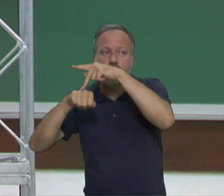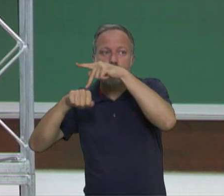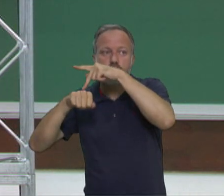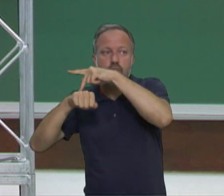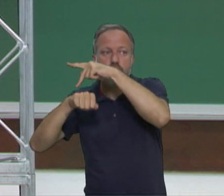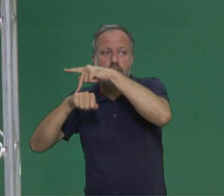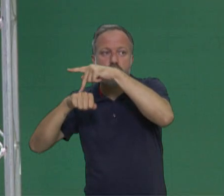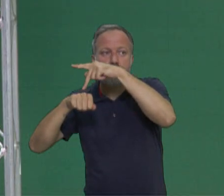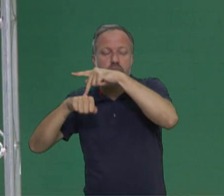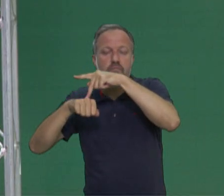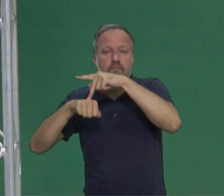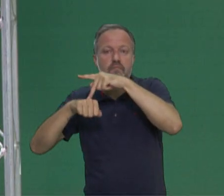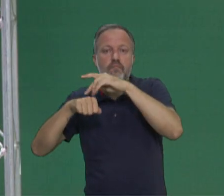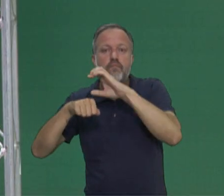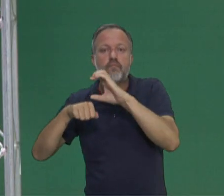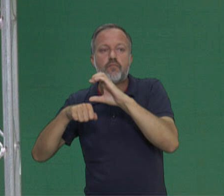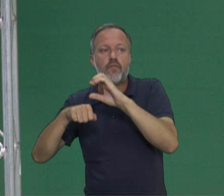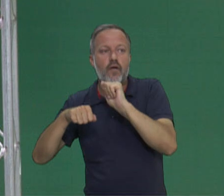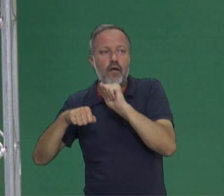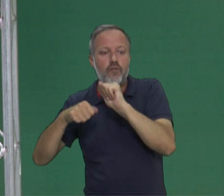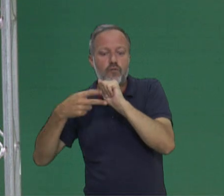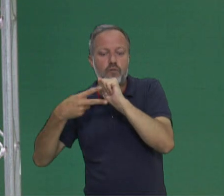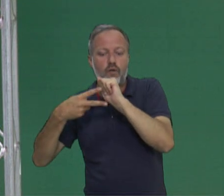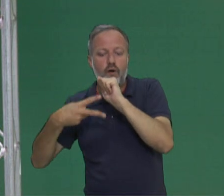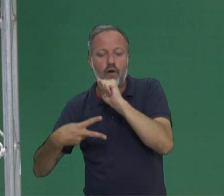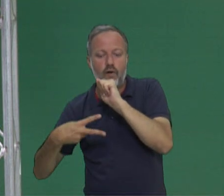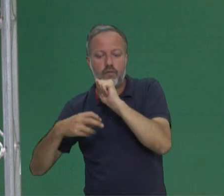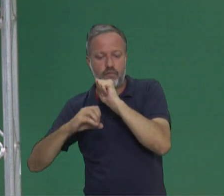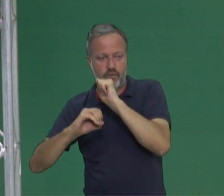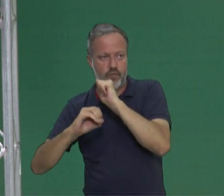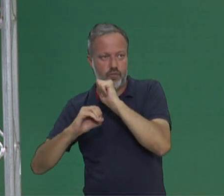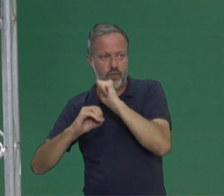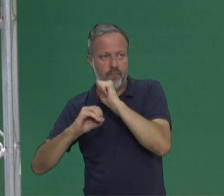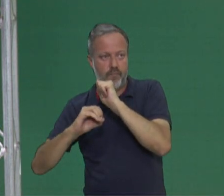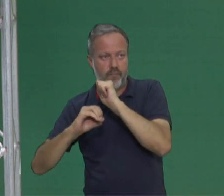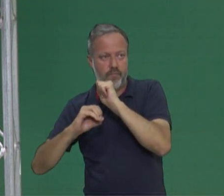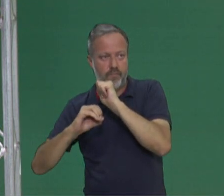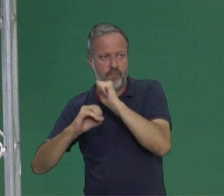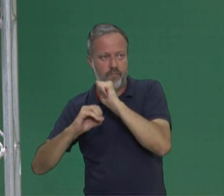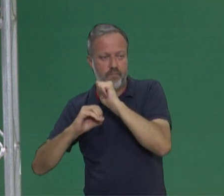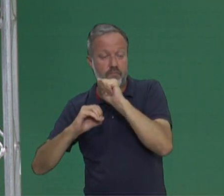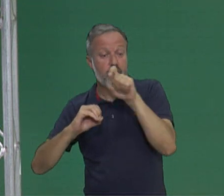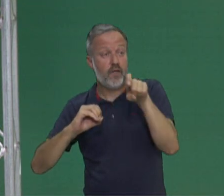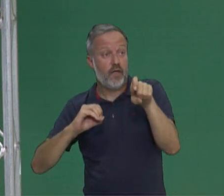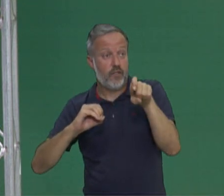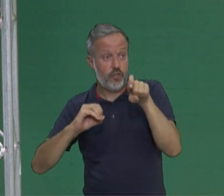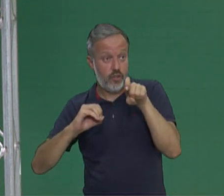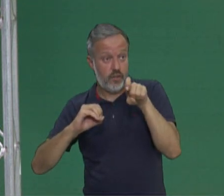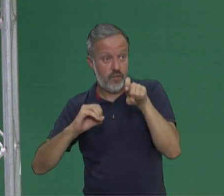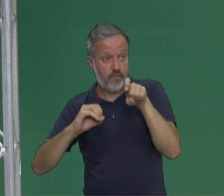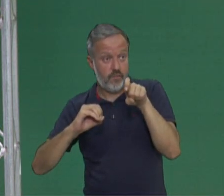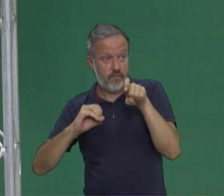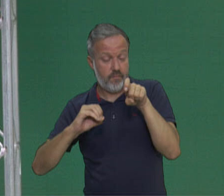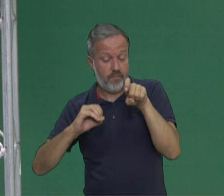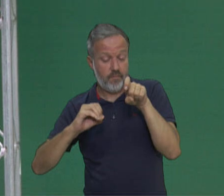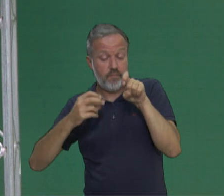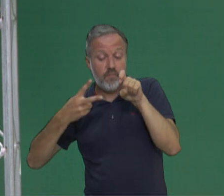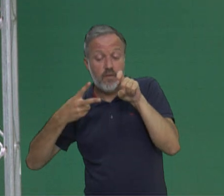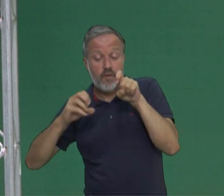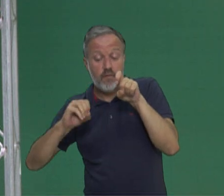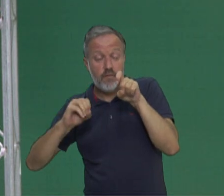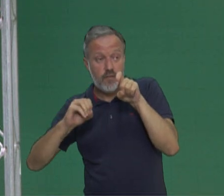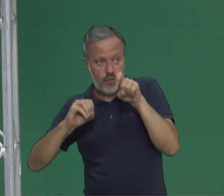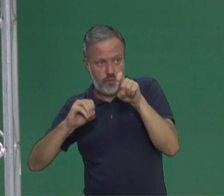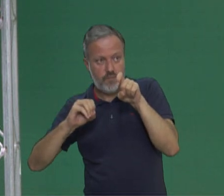do cálcio? Está aqui, ó, 20. Correto? Portanto, o elemento X tem o número de prótons igual